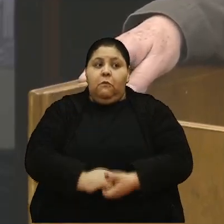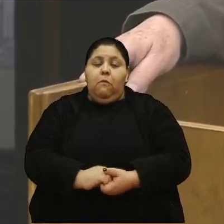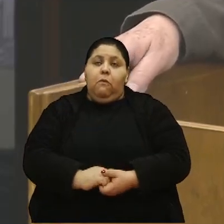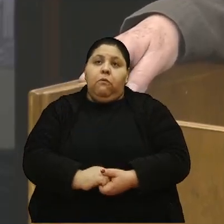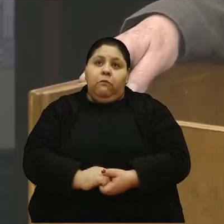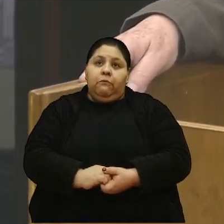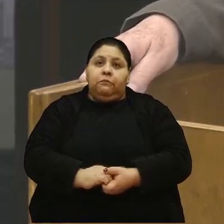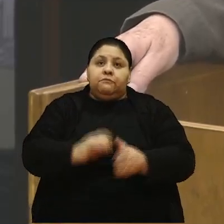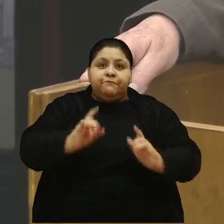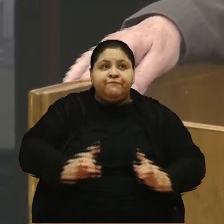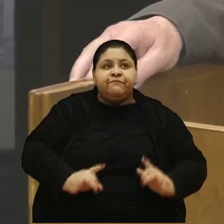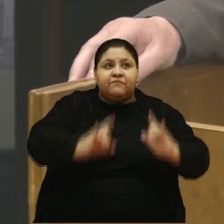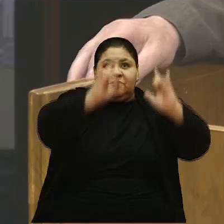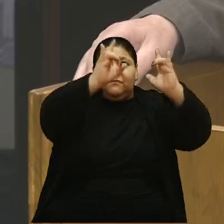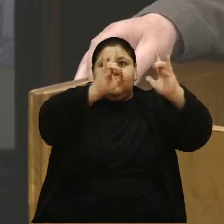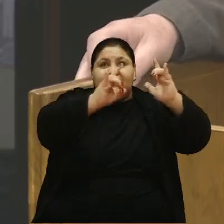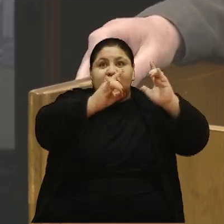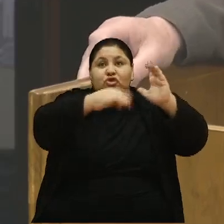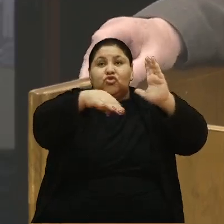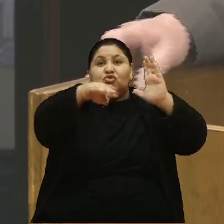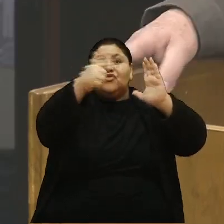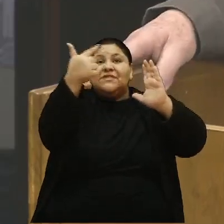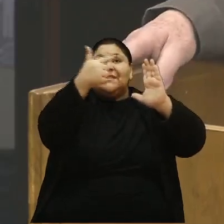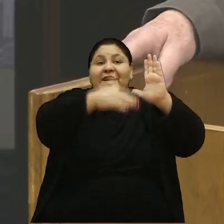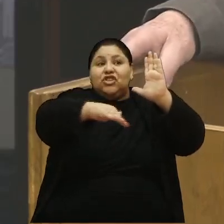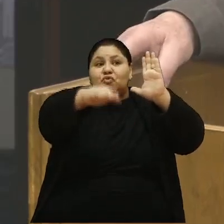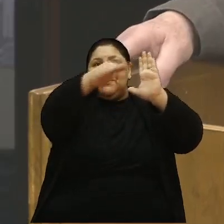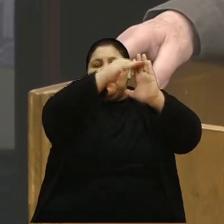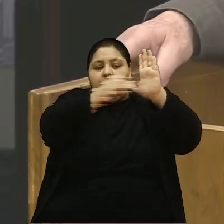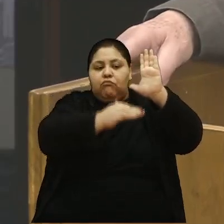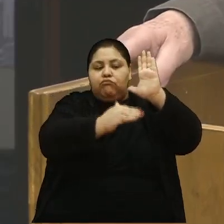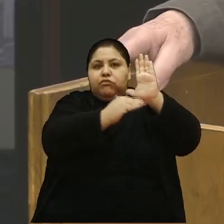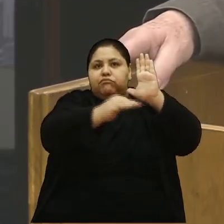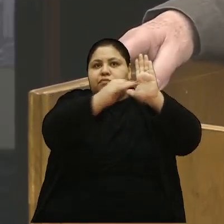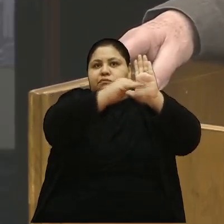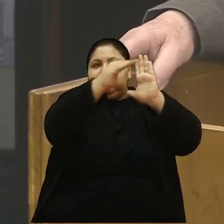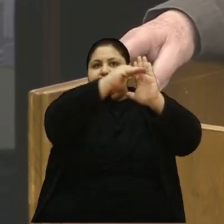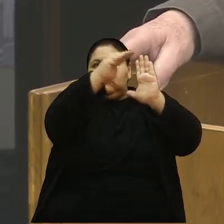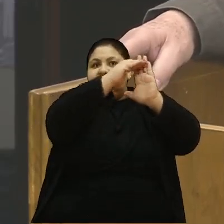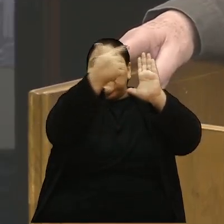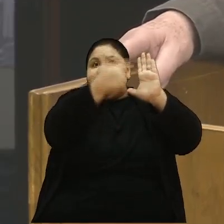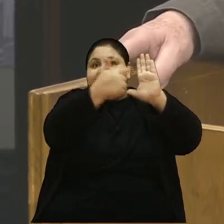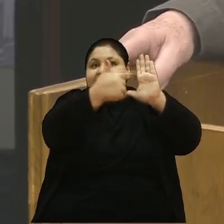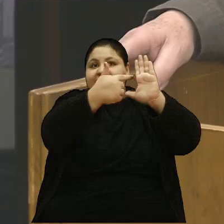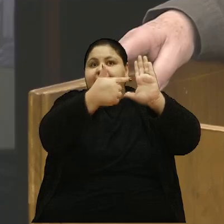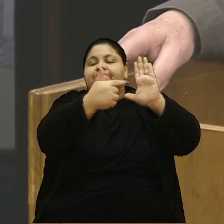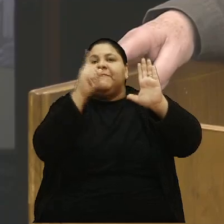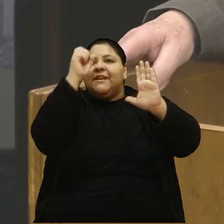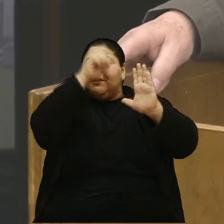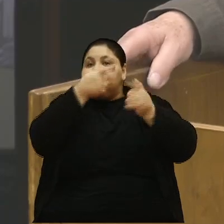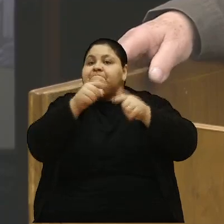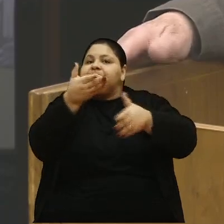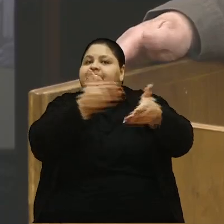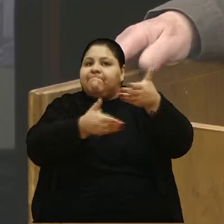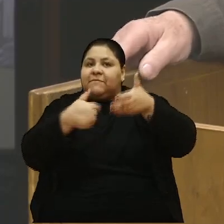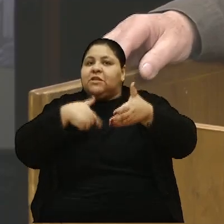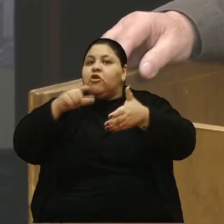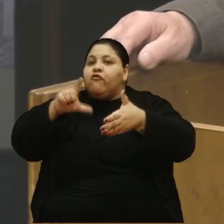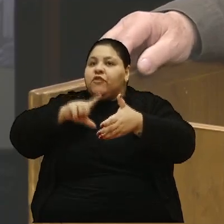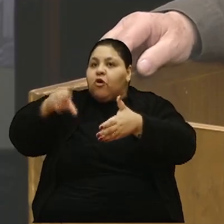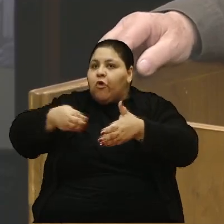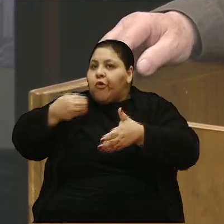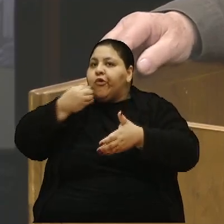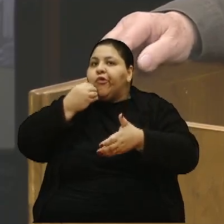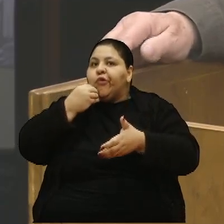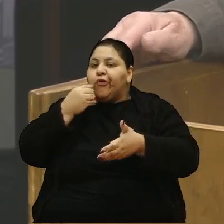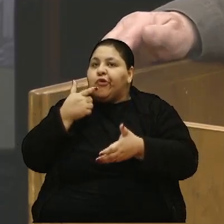um apartamento no 7º andar. Então é uma coisa complicada, mas o atendimento, eu vou ter oportunidade de